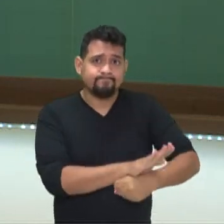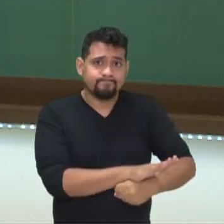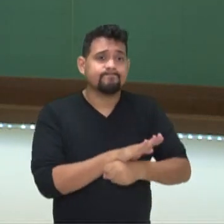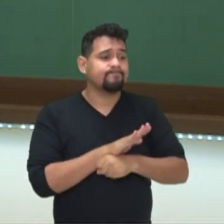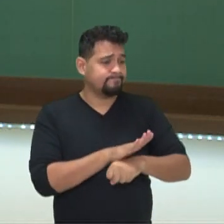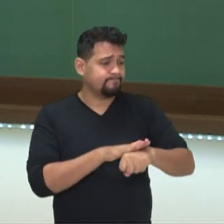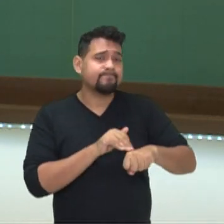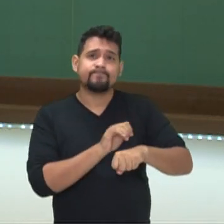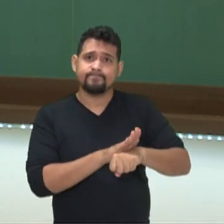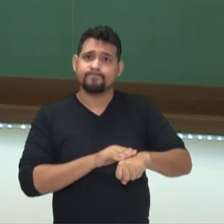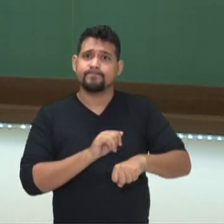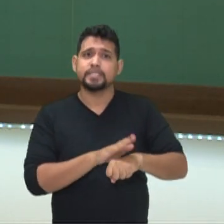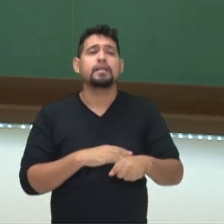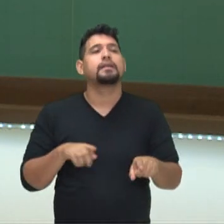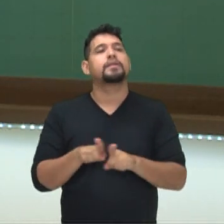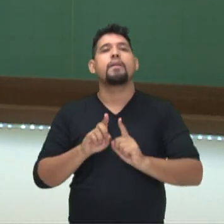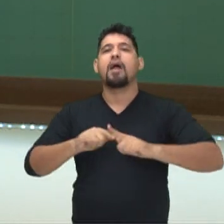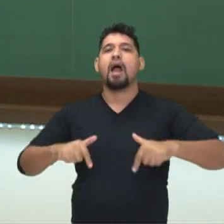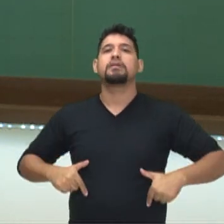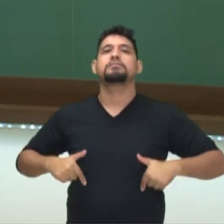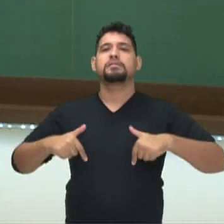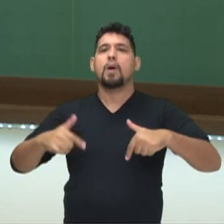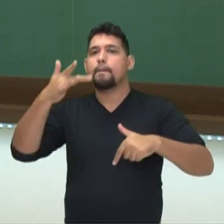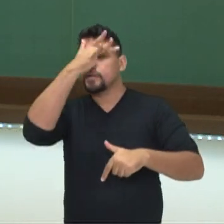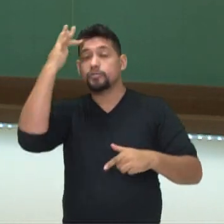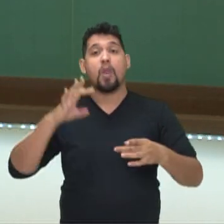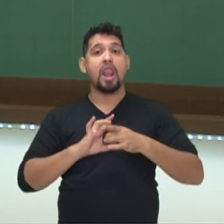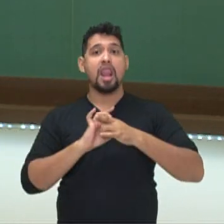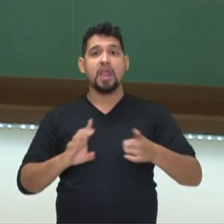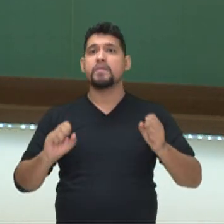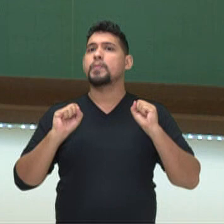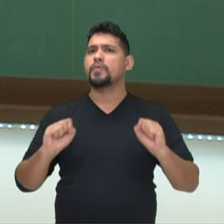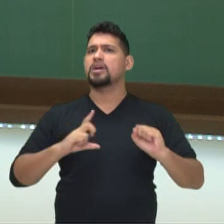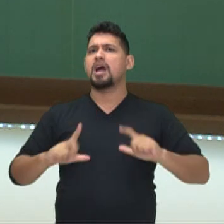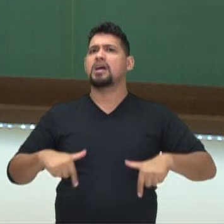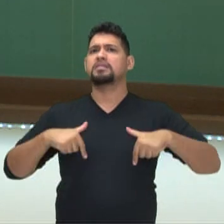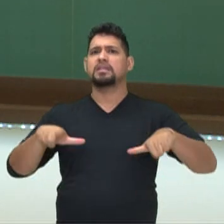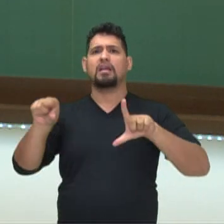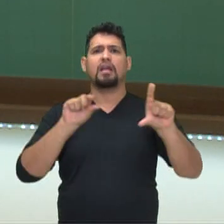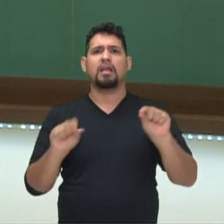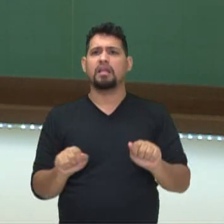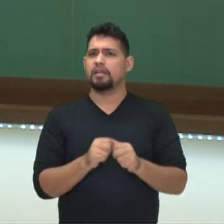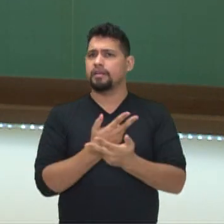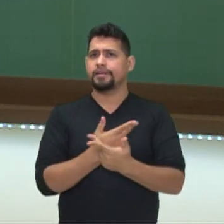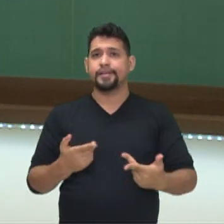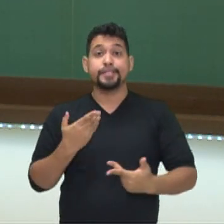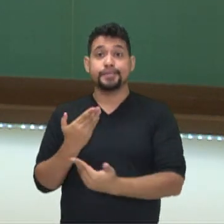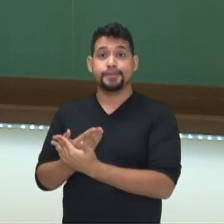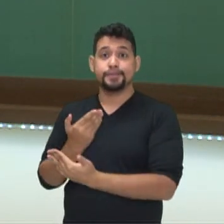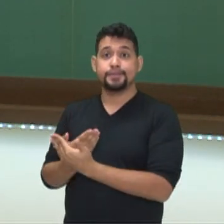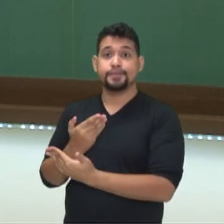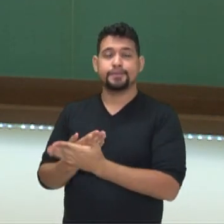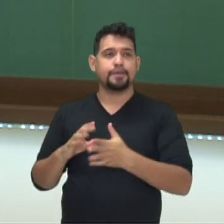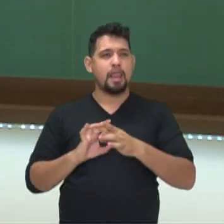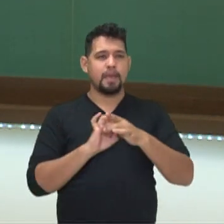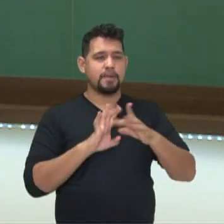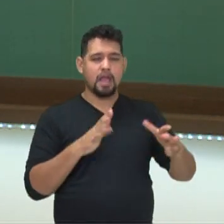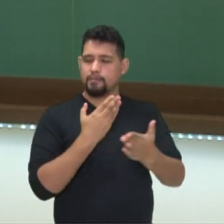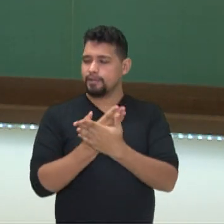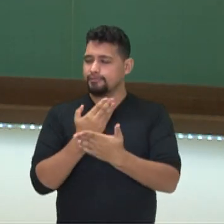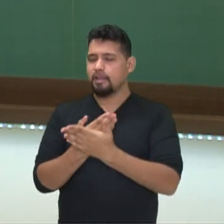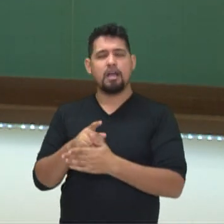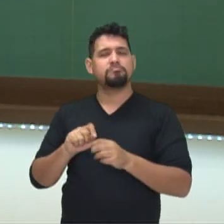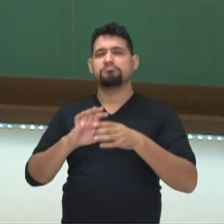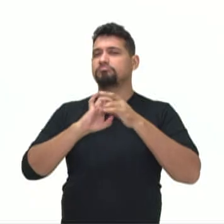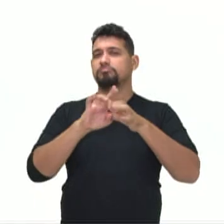ajudar. Ação, pessoas livres podem ter ação, podem fazer o que quiserem. Estudo, liberdade para estudar e ser